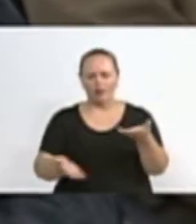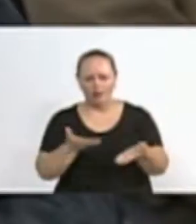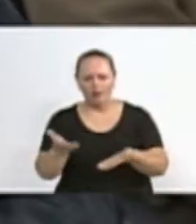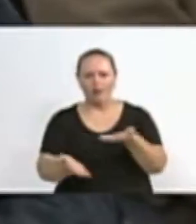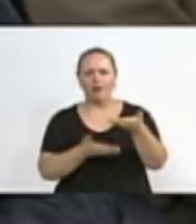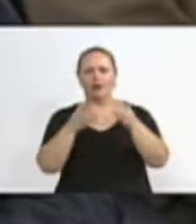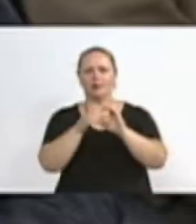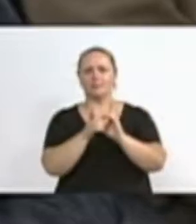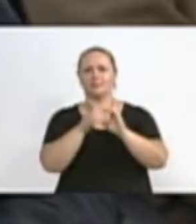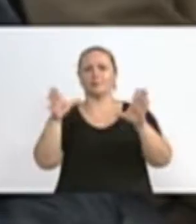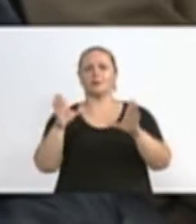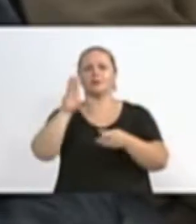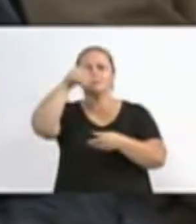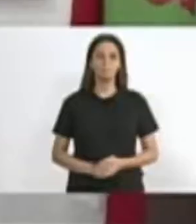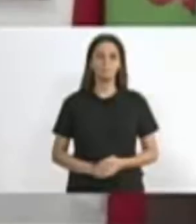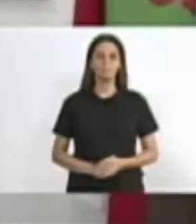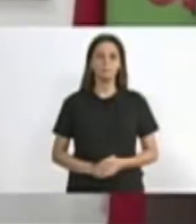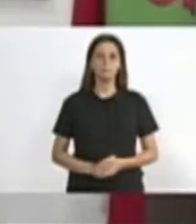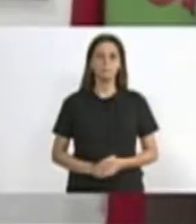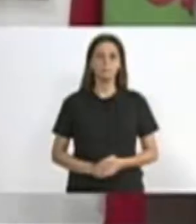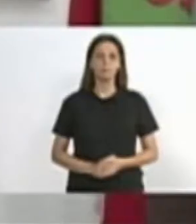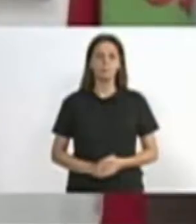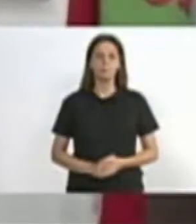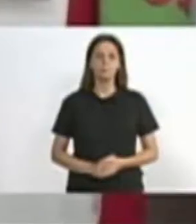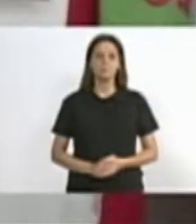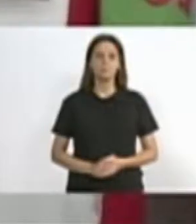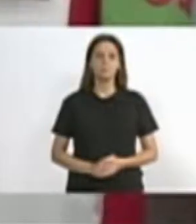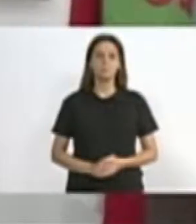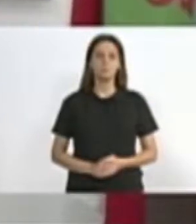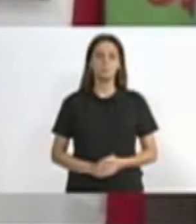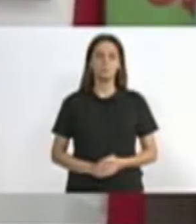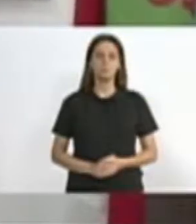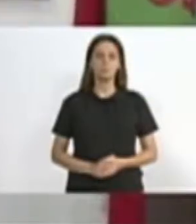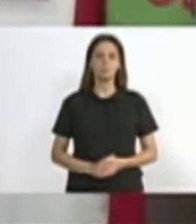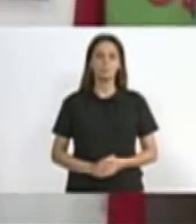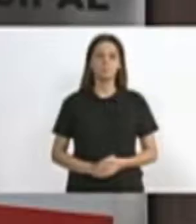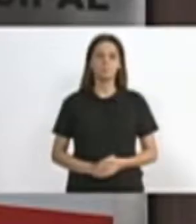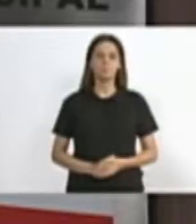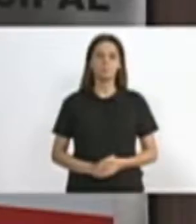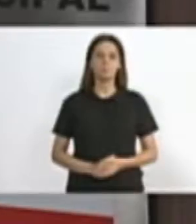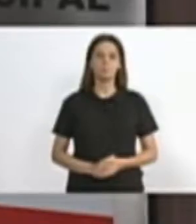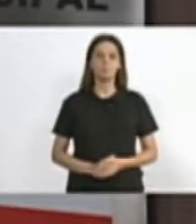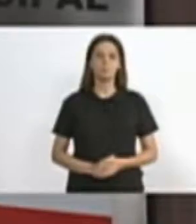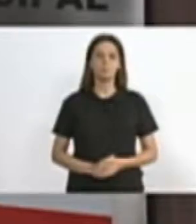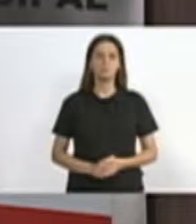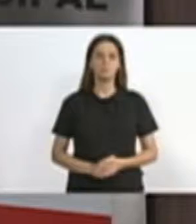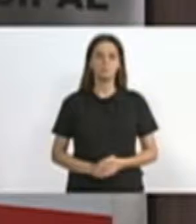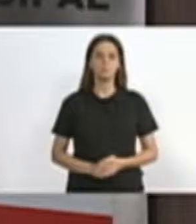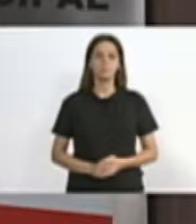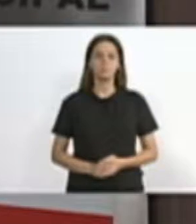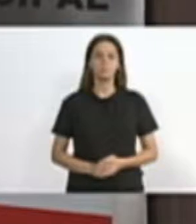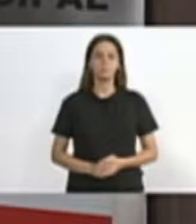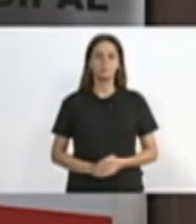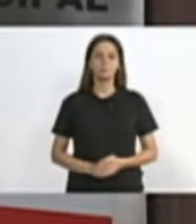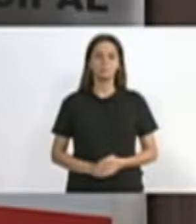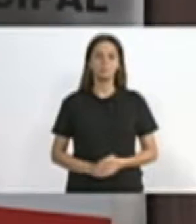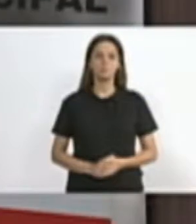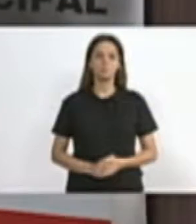foi homenageado pelo vereador Ivan Nates pelos trabalhos realizados à frente da OAB